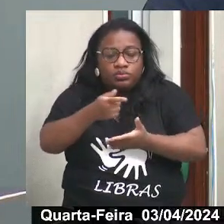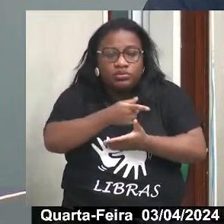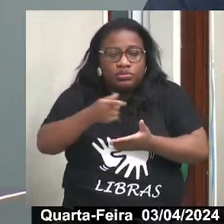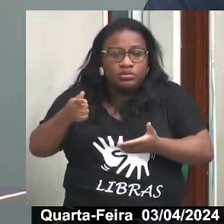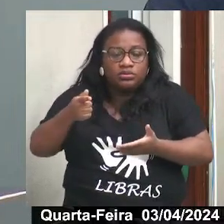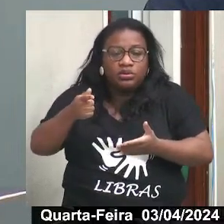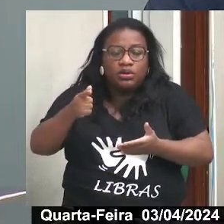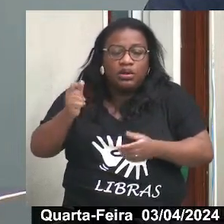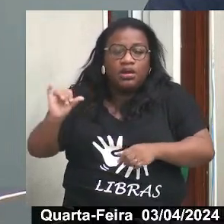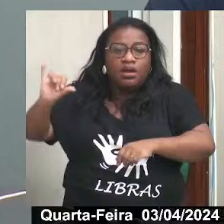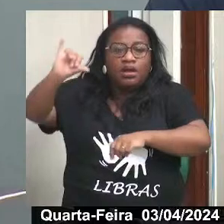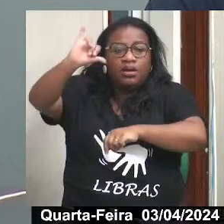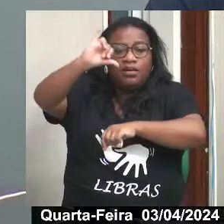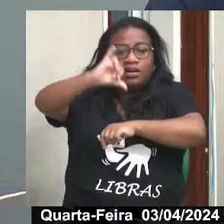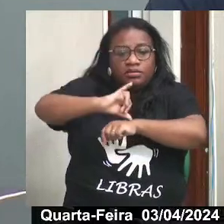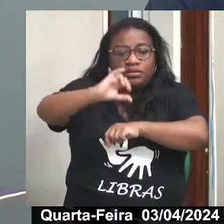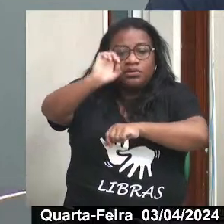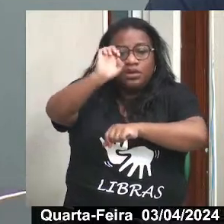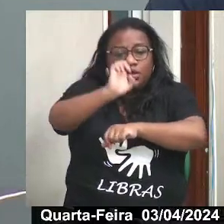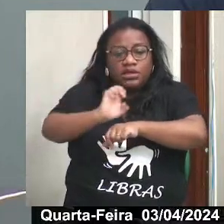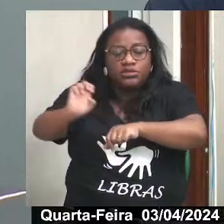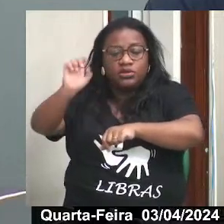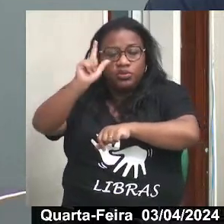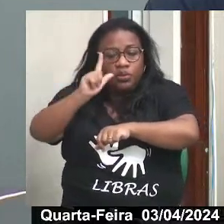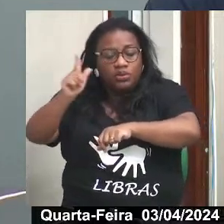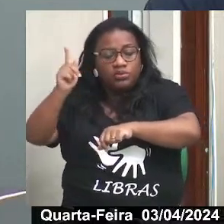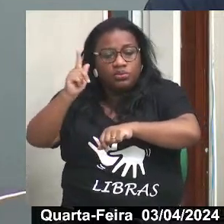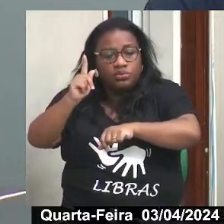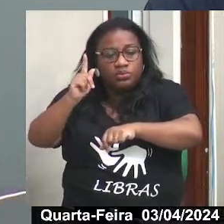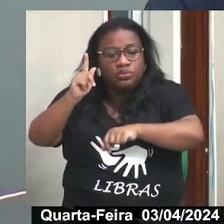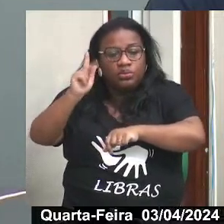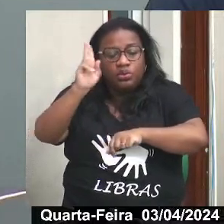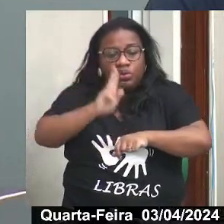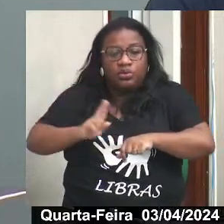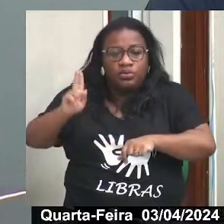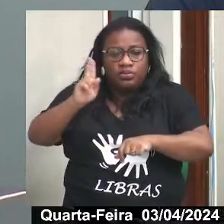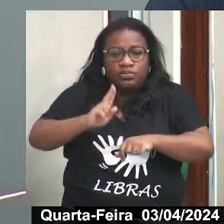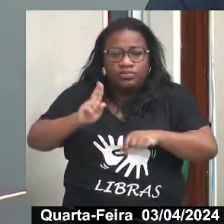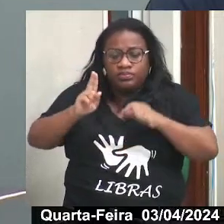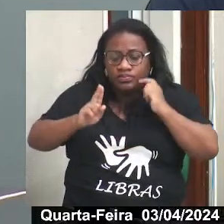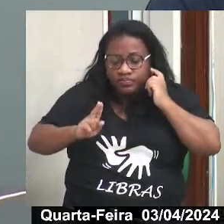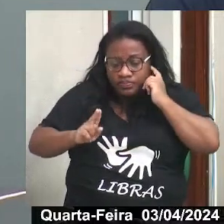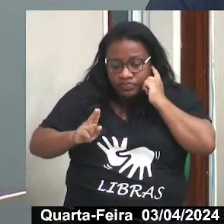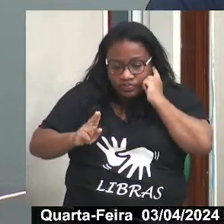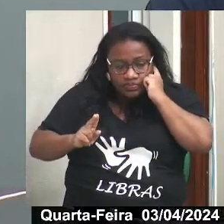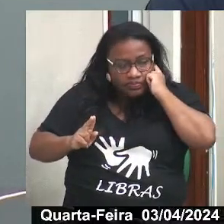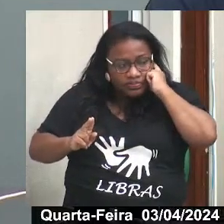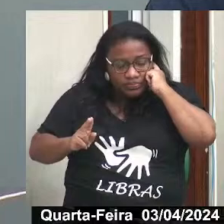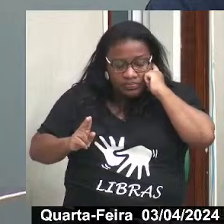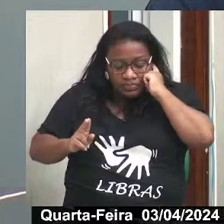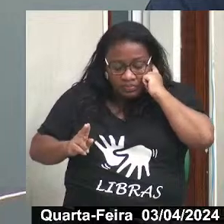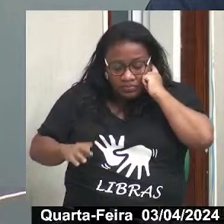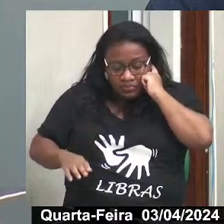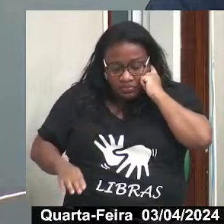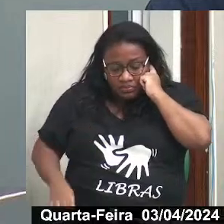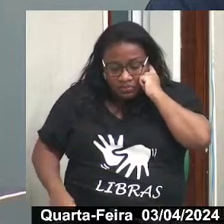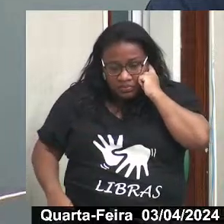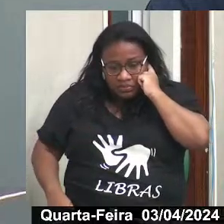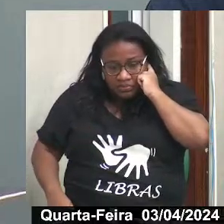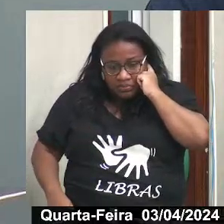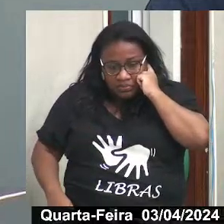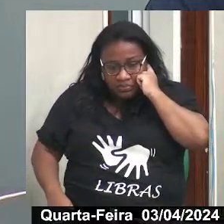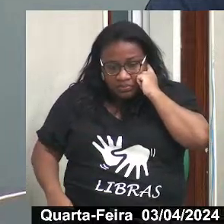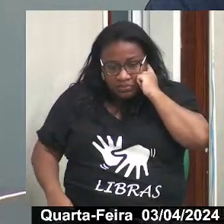por doações ao Centro Estadual de Educação Tecnológica Paulo Souza, imóvel que especifica de outras